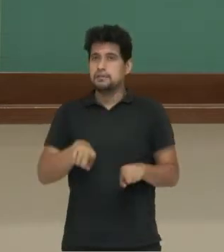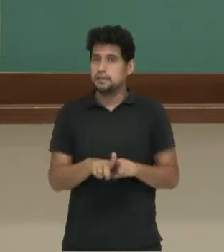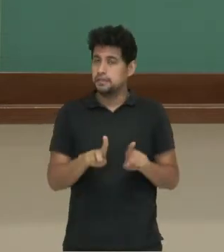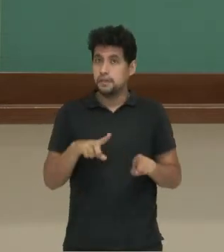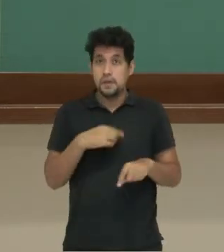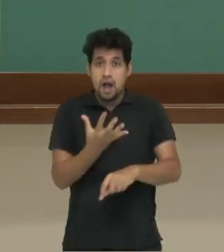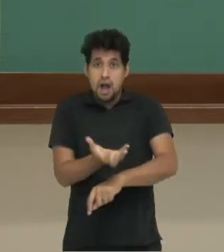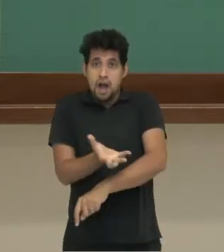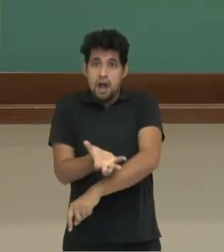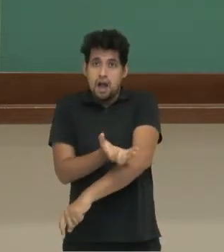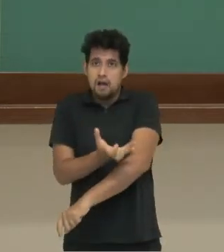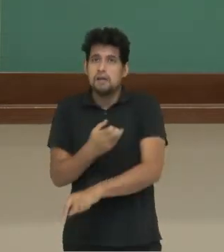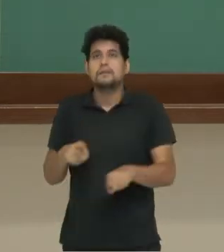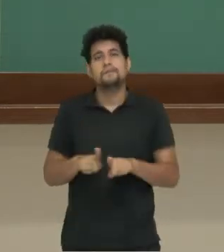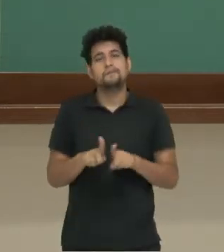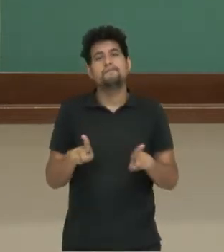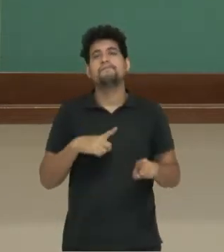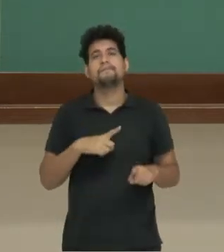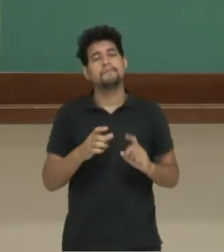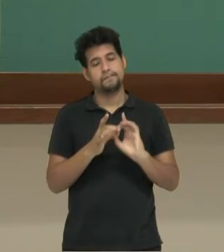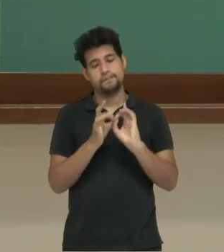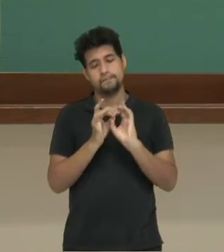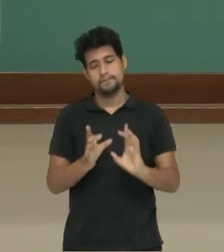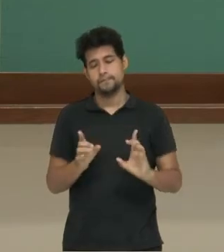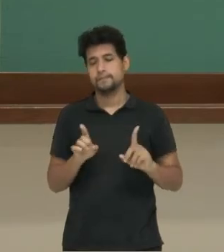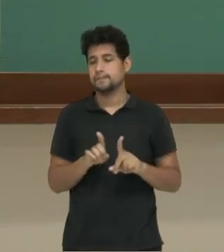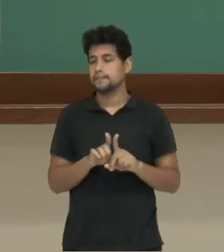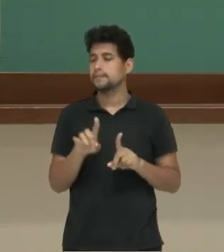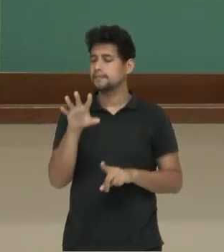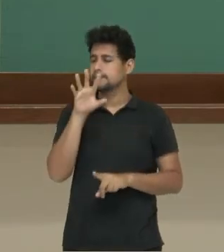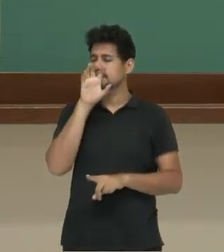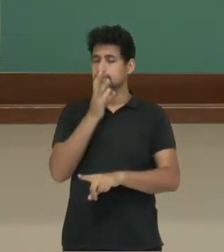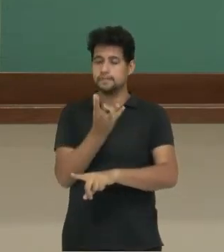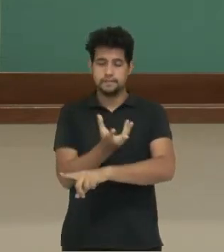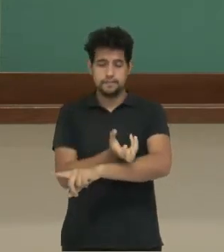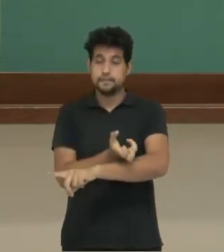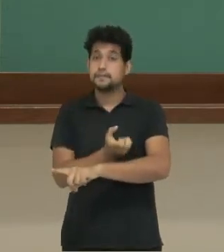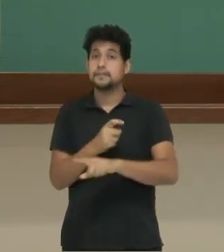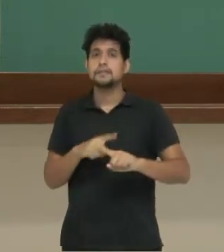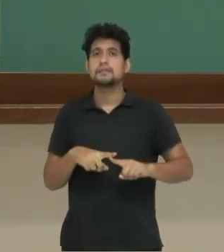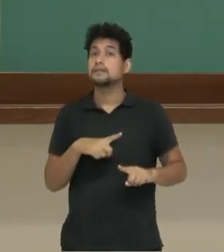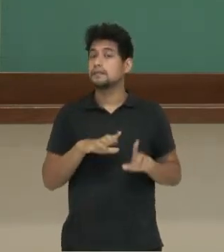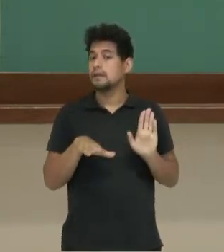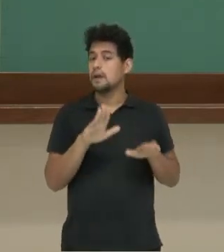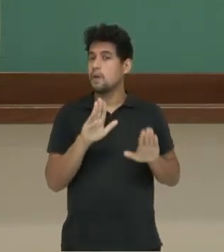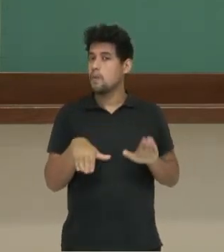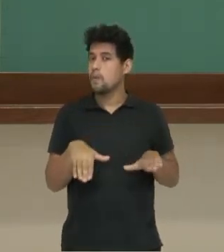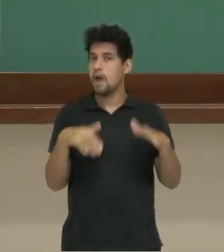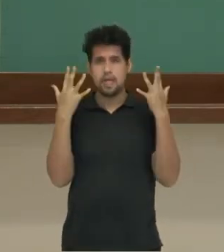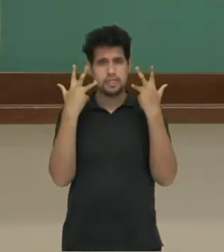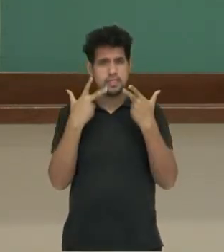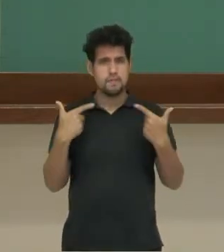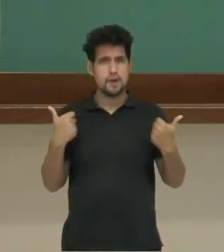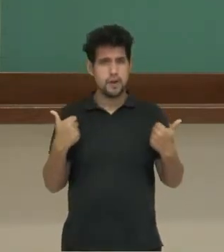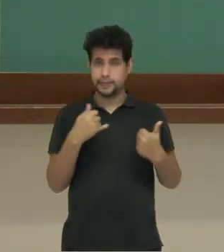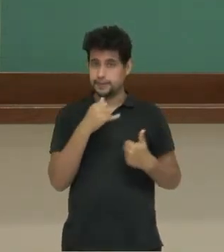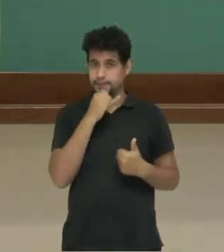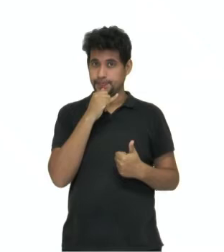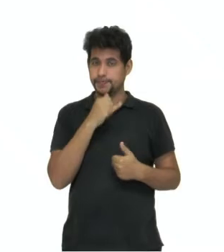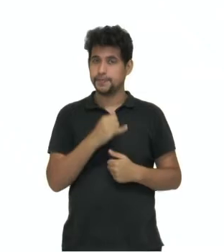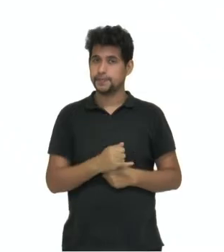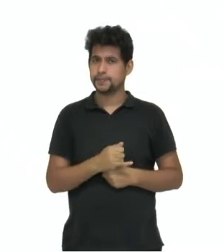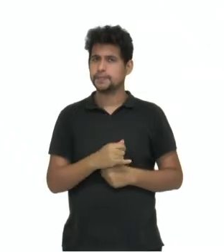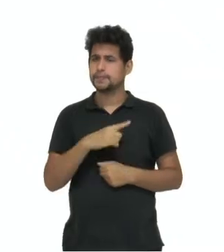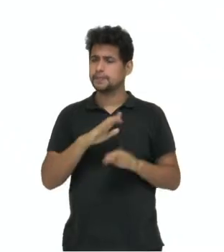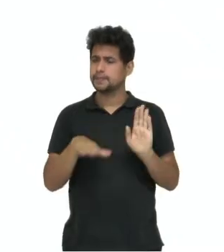ele precisa dessa umidade para permitir que ele respire. Tanto que existem algumas espécies, né? Deixa eu colocar a resposta aqui, né?